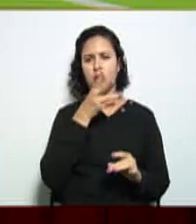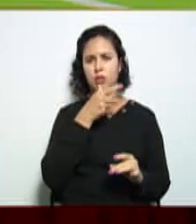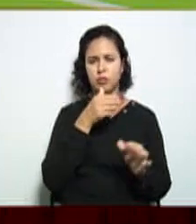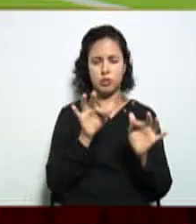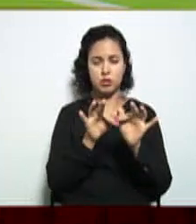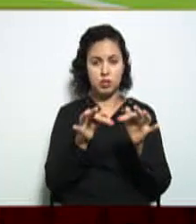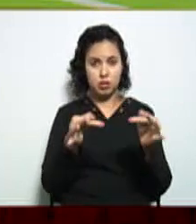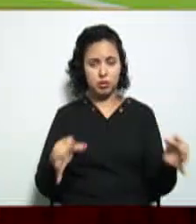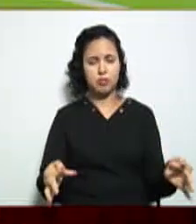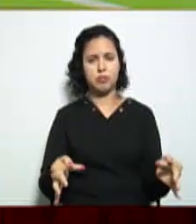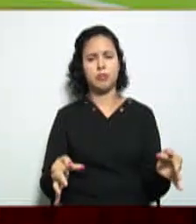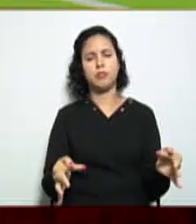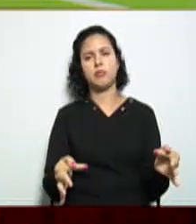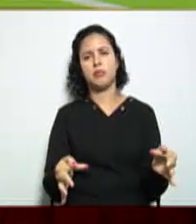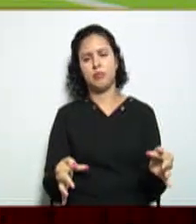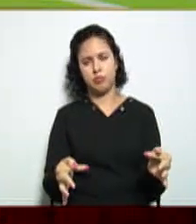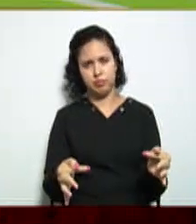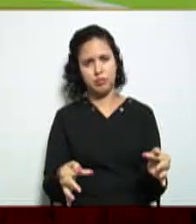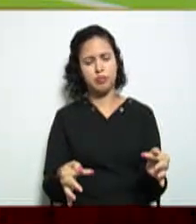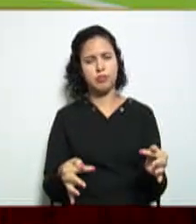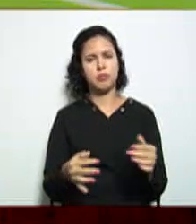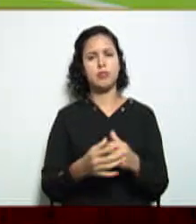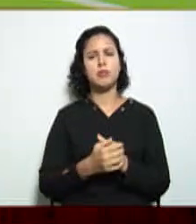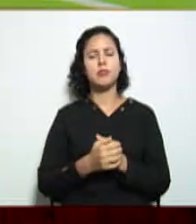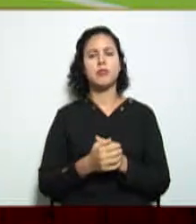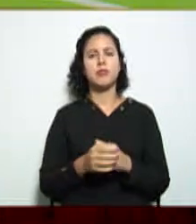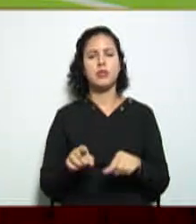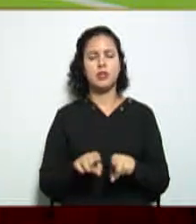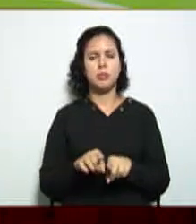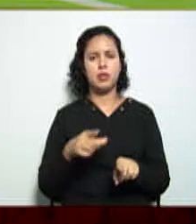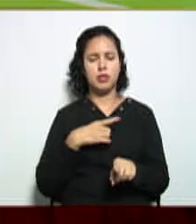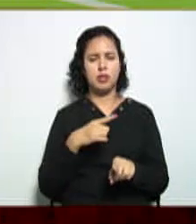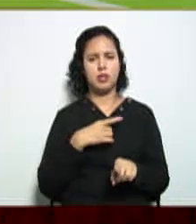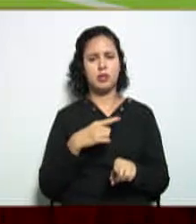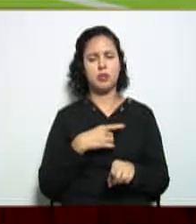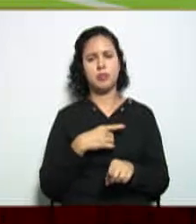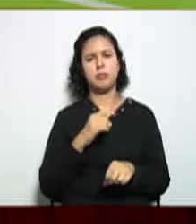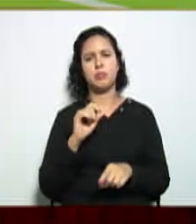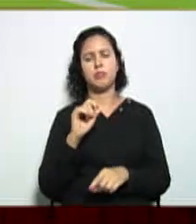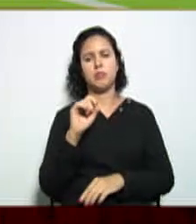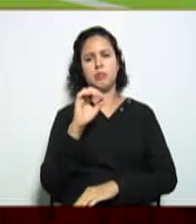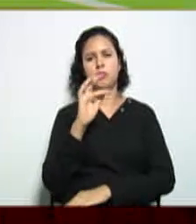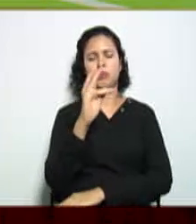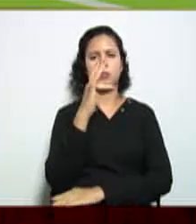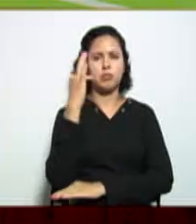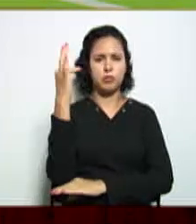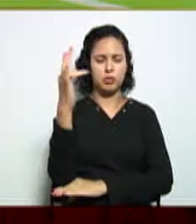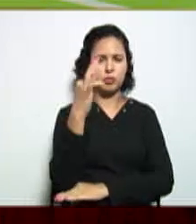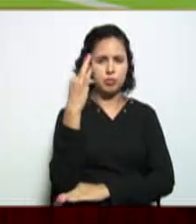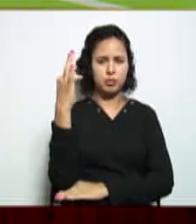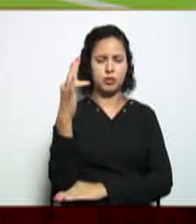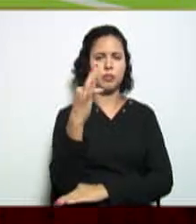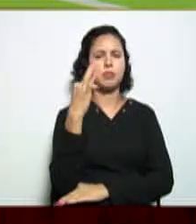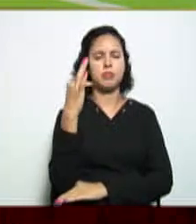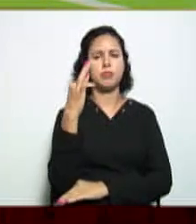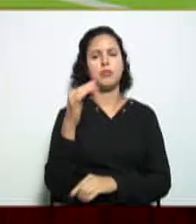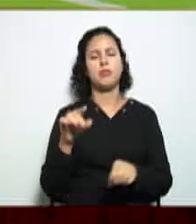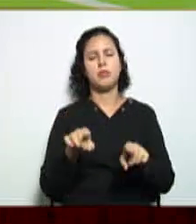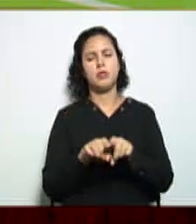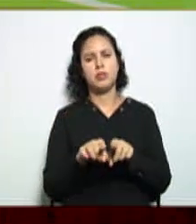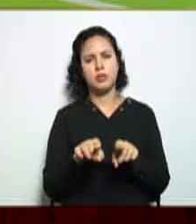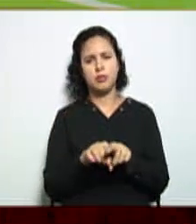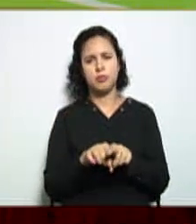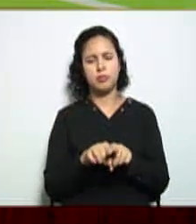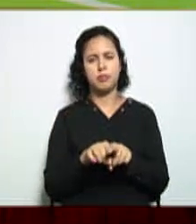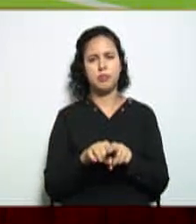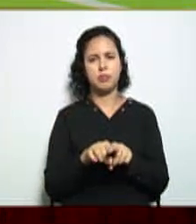Brasil todinha para poder entender o assunto. Ele tem um padrão, ou seja, ele tem uma estrutura a ser seguida. E ele tem